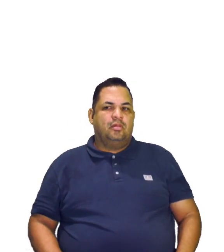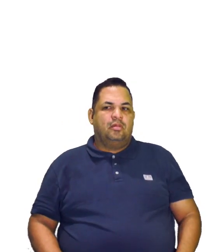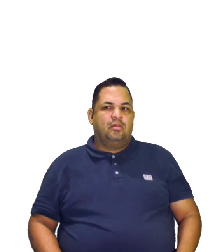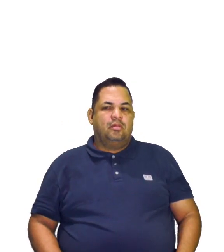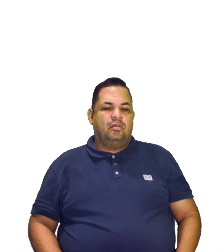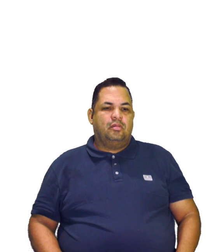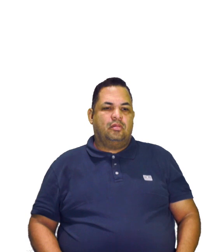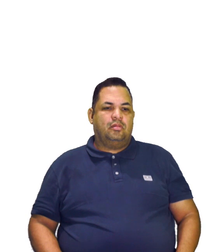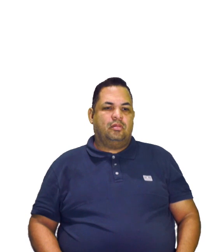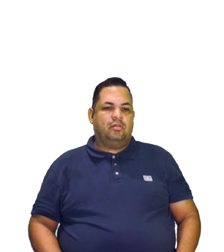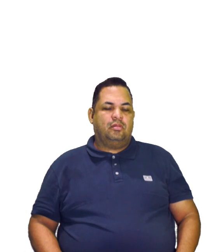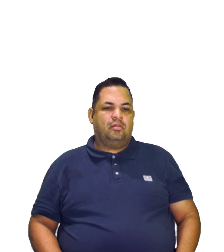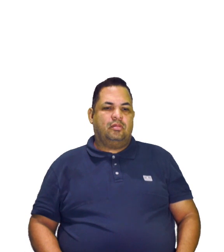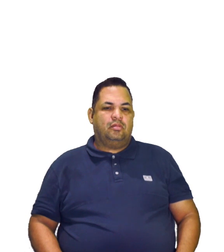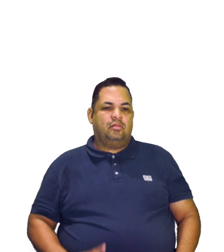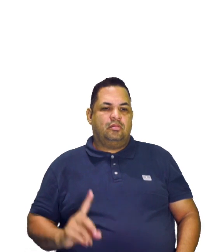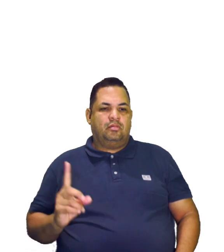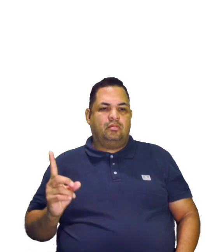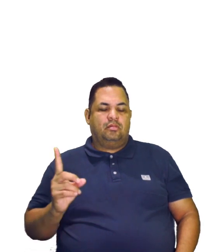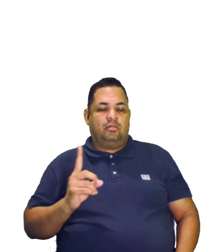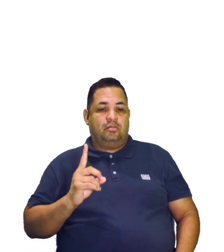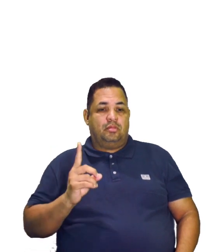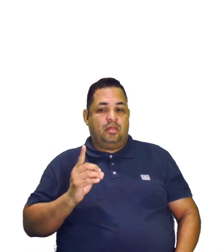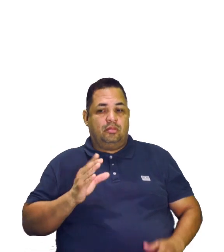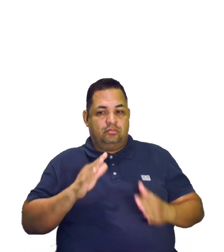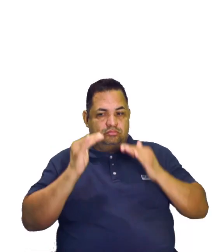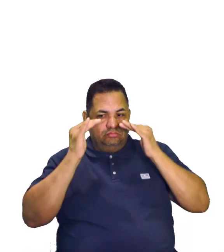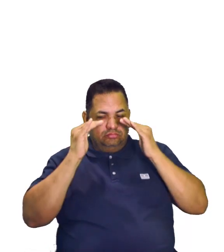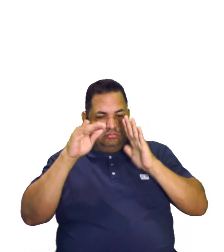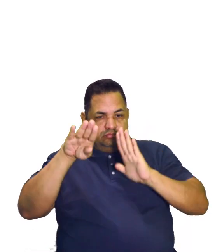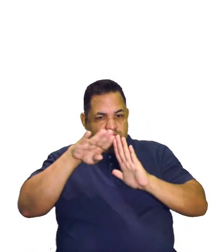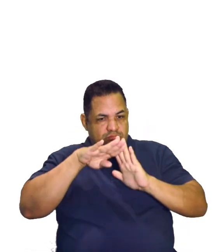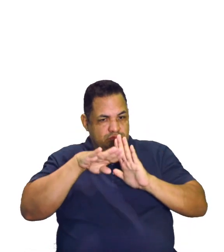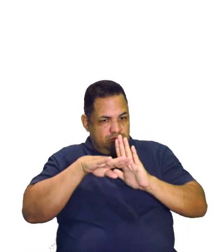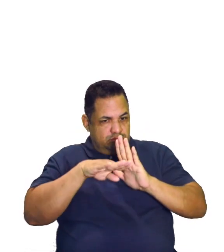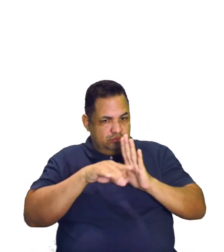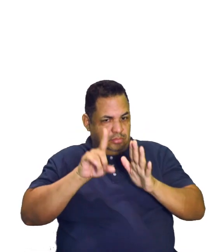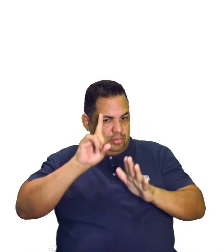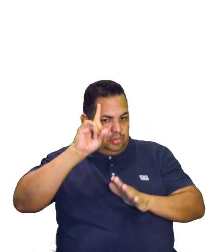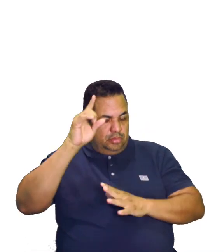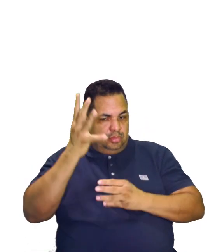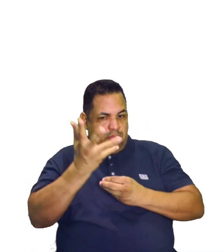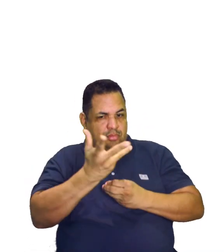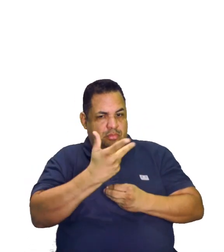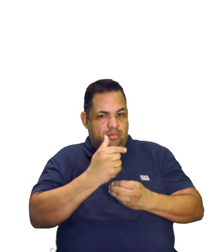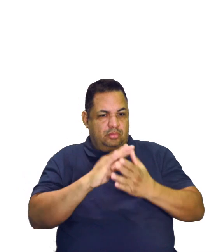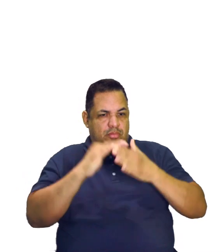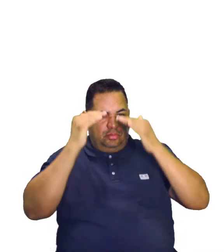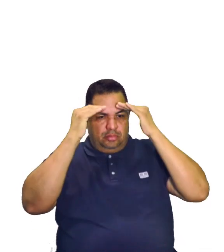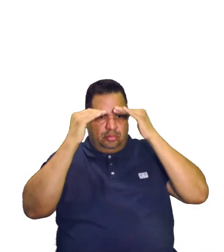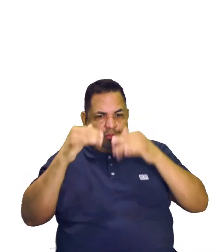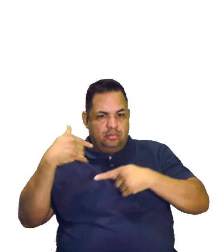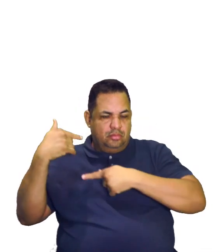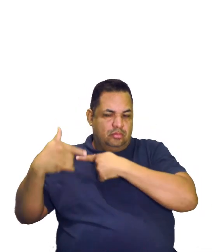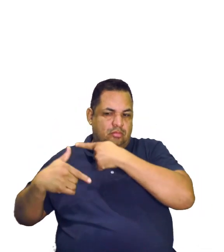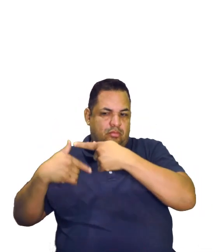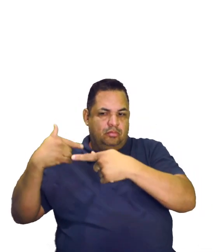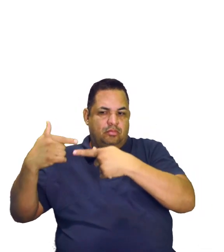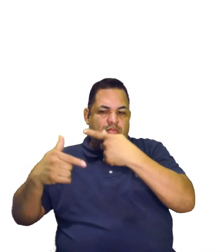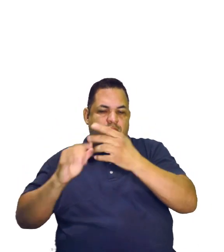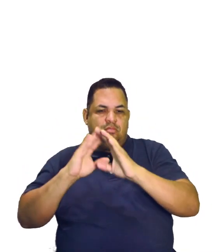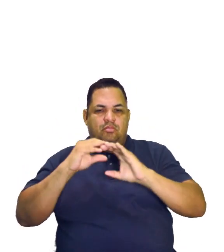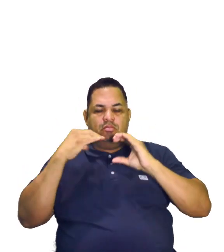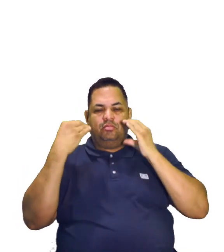que eles o quê? Não seguem os ideais do artista, mas obedece às tradições